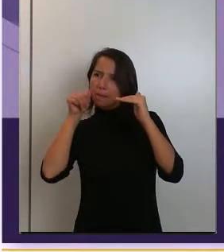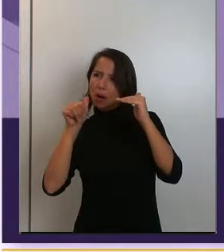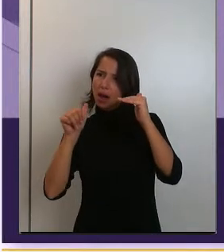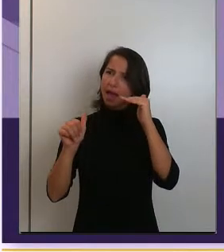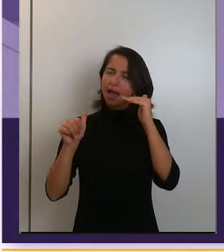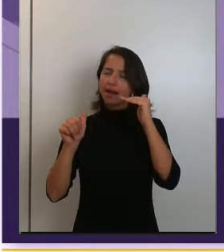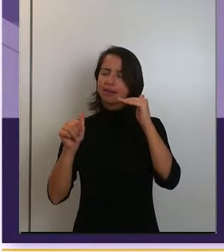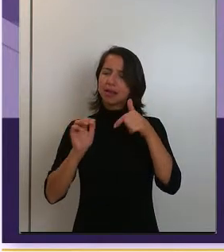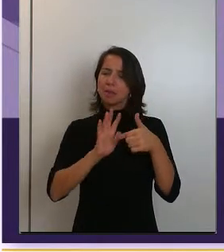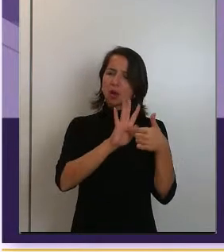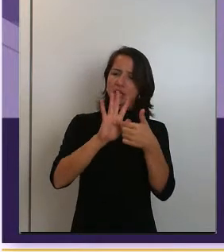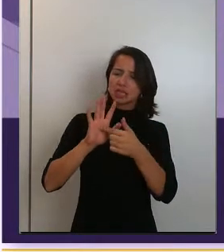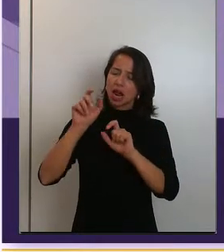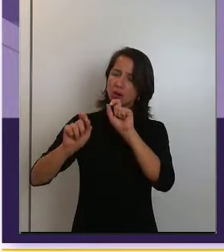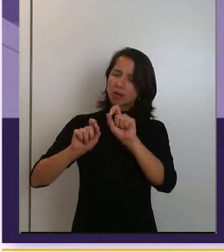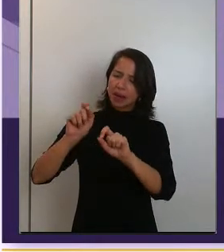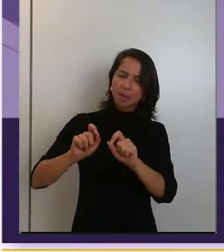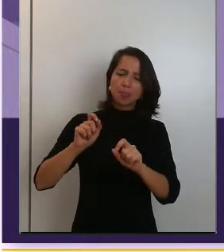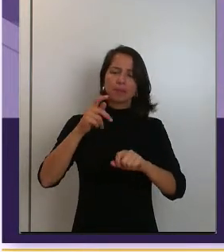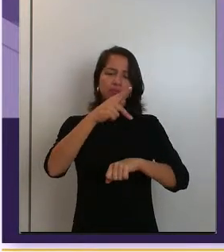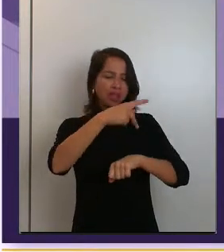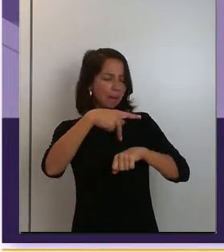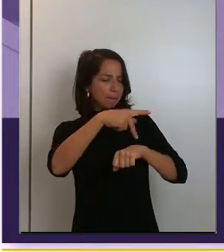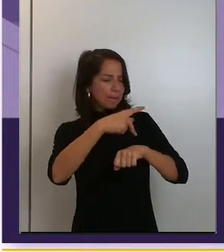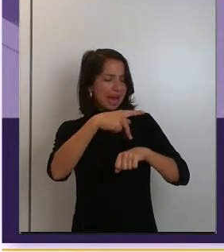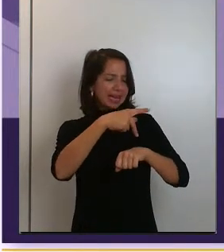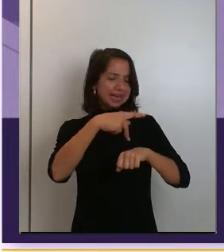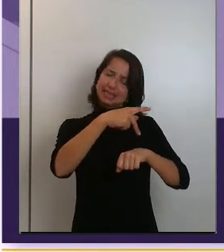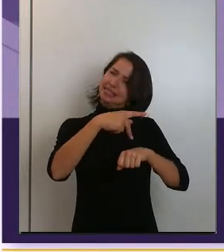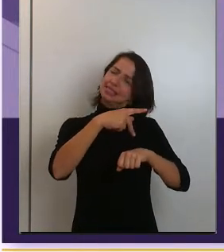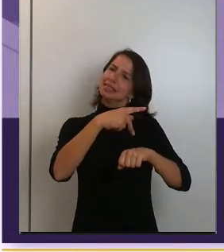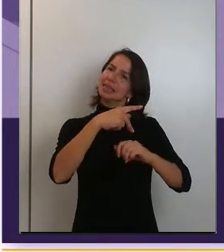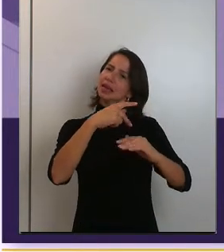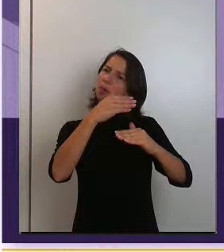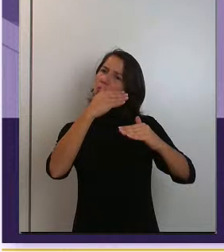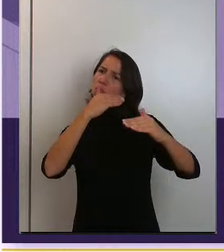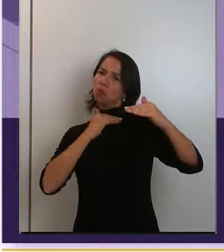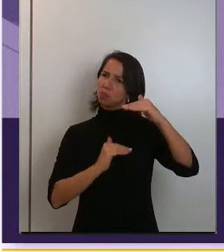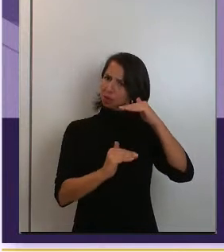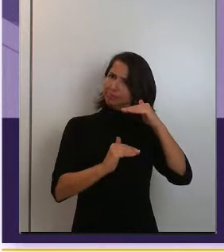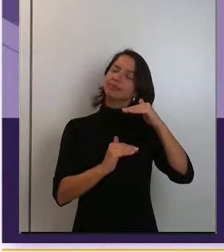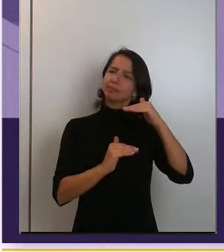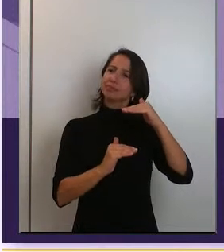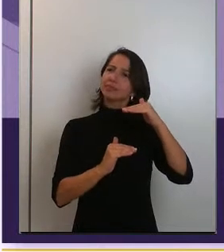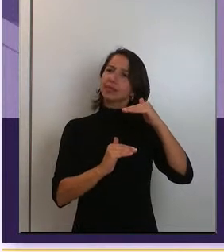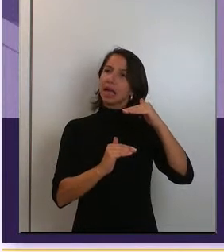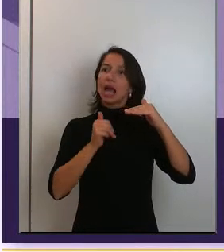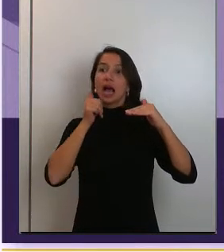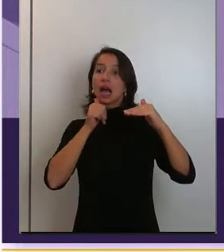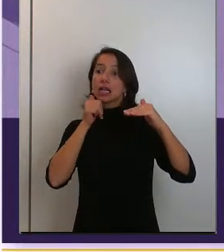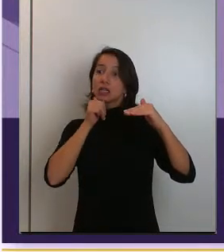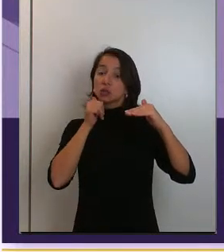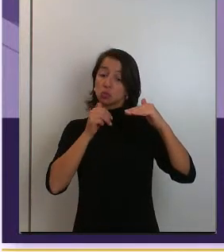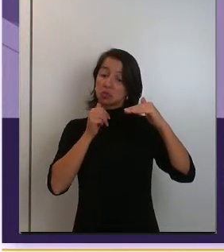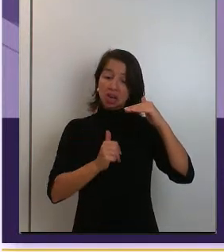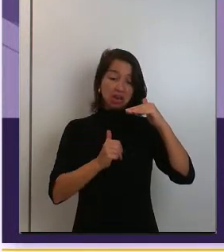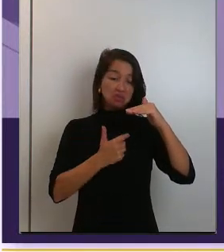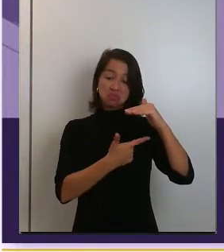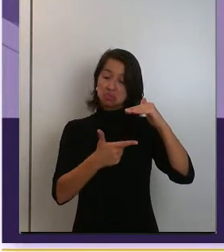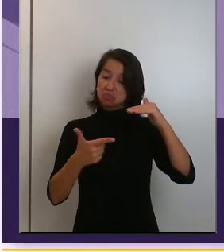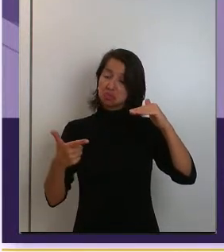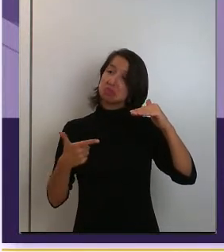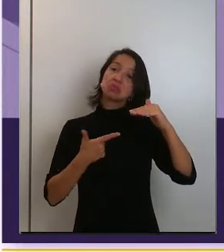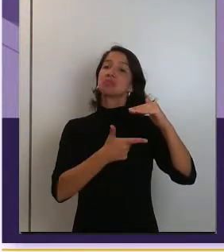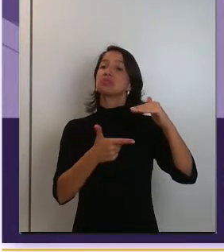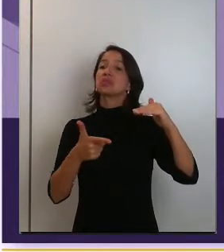países que não são tão avançados como os que nós queremos e pensamos para o país, as mulheres sequer... Tem muitos países que as